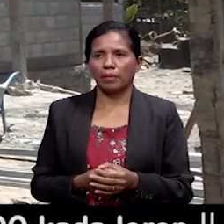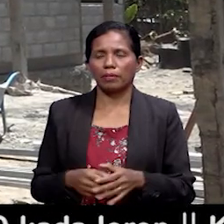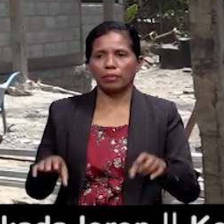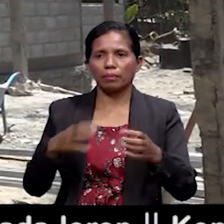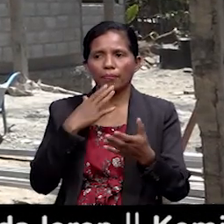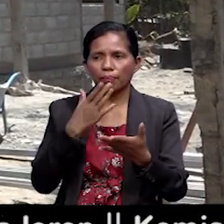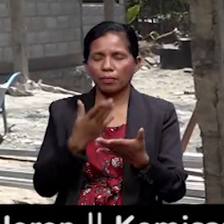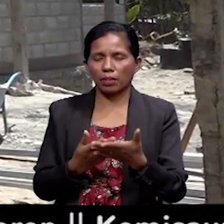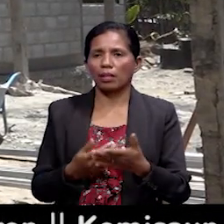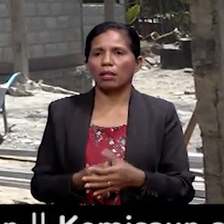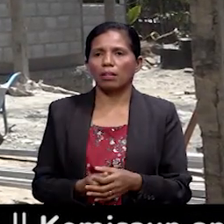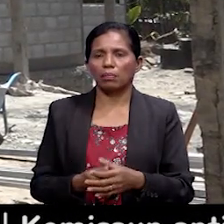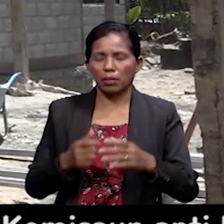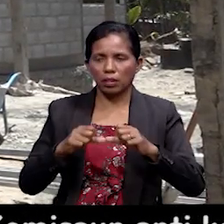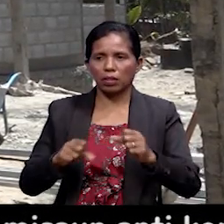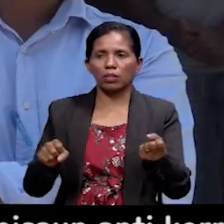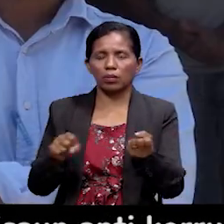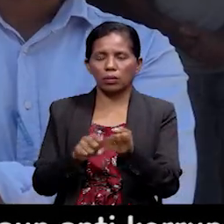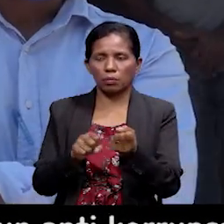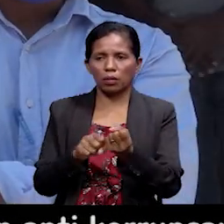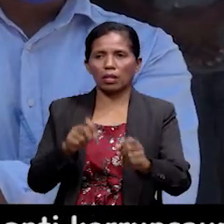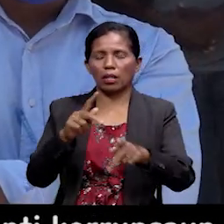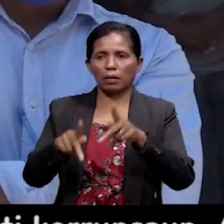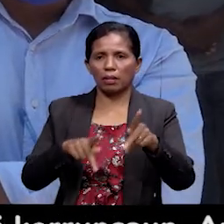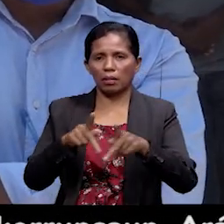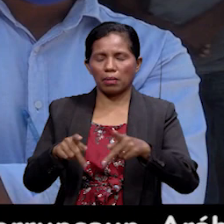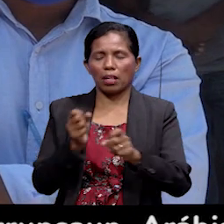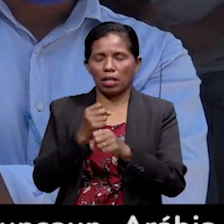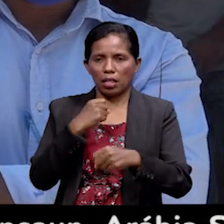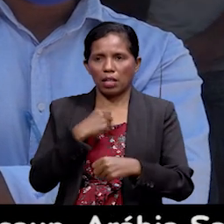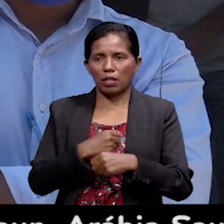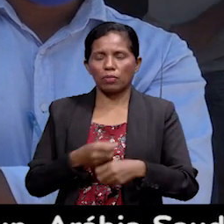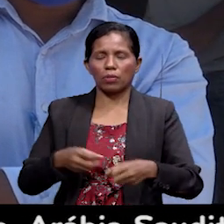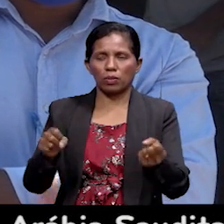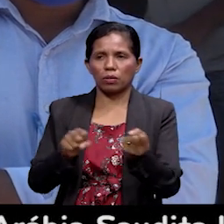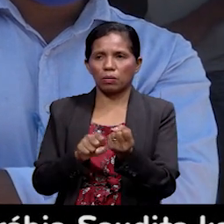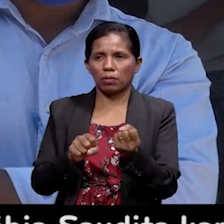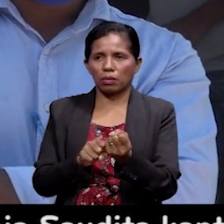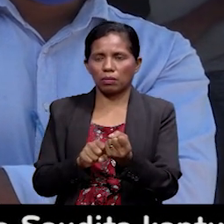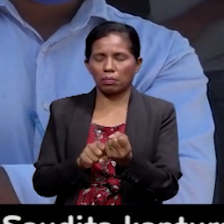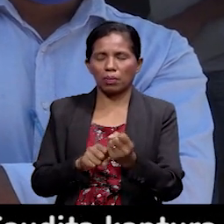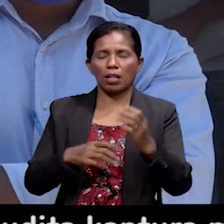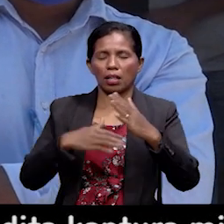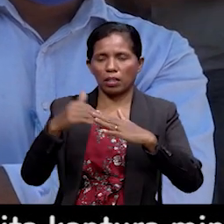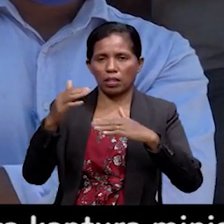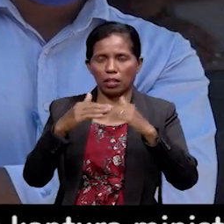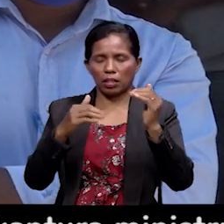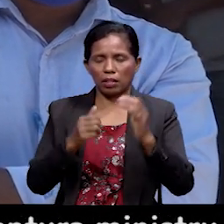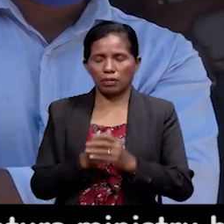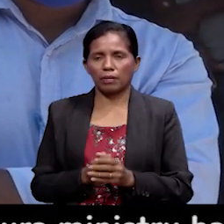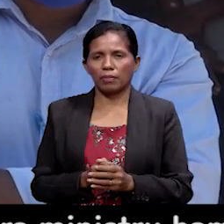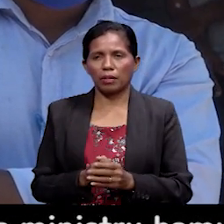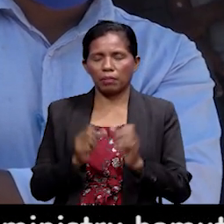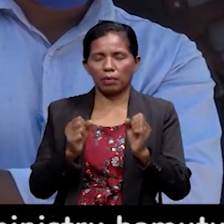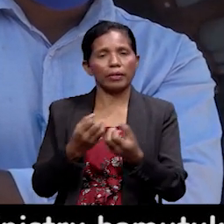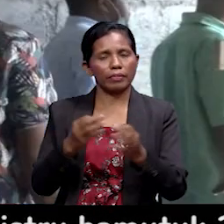e mos ba mos contribuição comunidade nem bem durante né o apoio to construção né e tabela